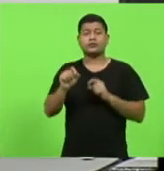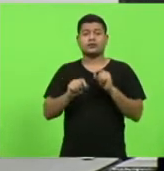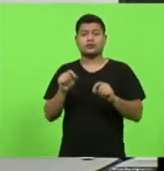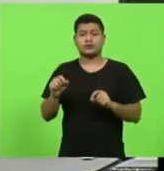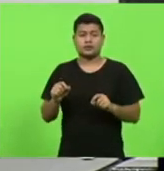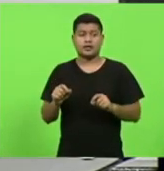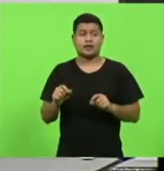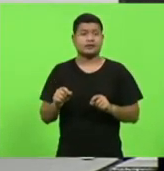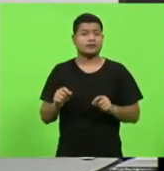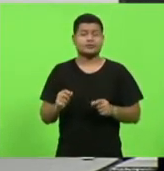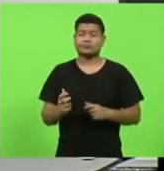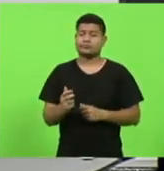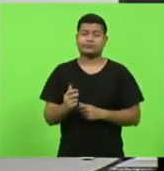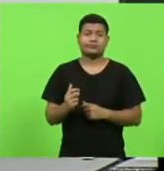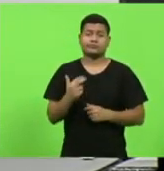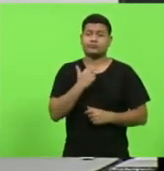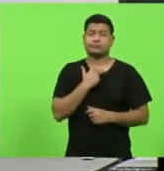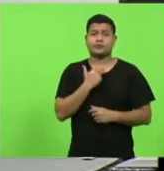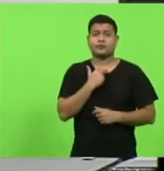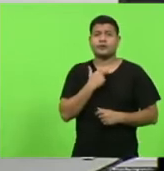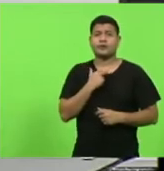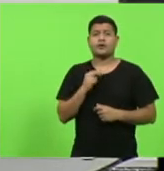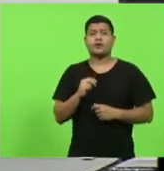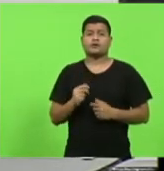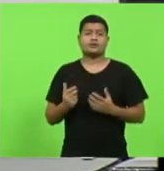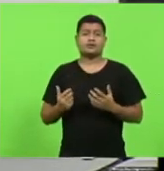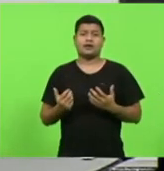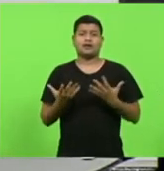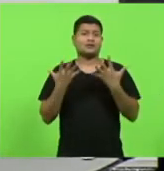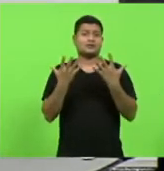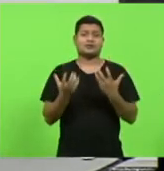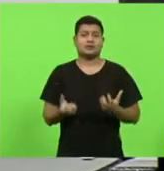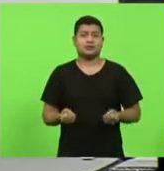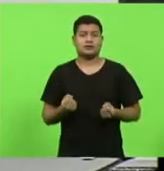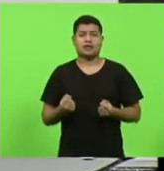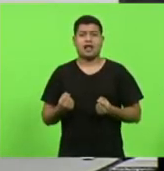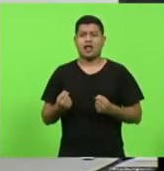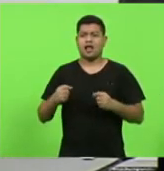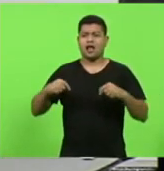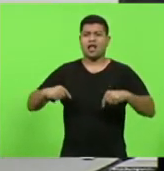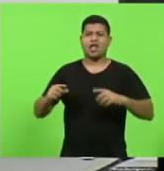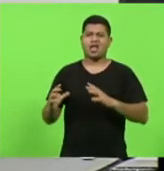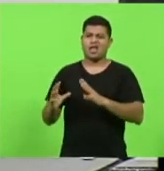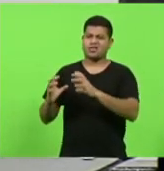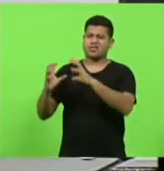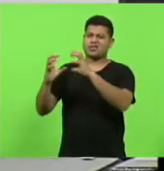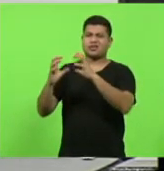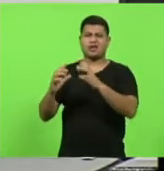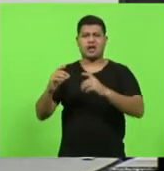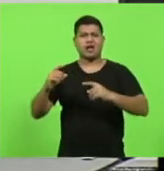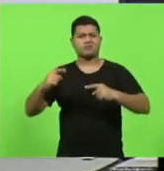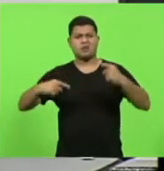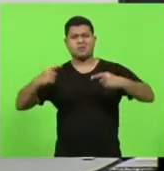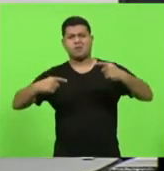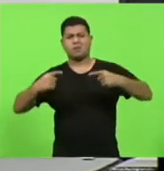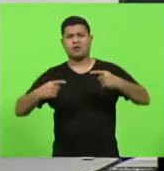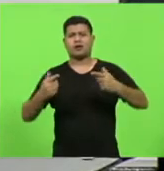possa ficar à mercê de briguinha, de Daniela, de